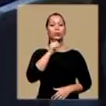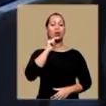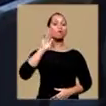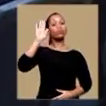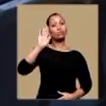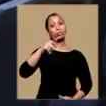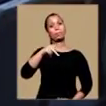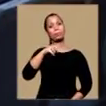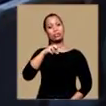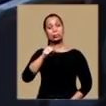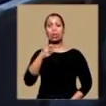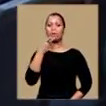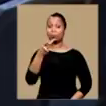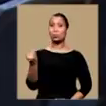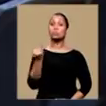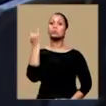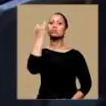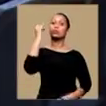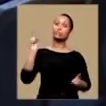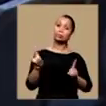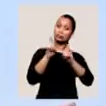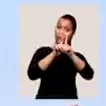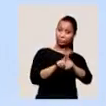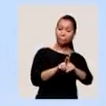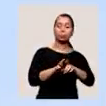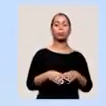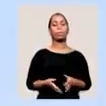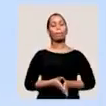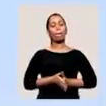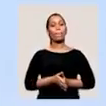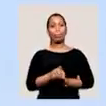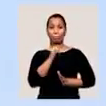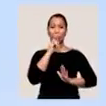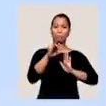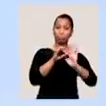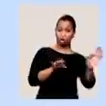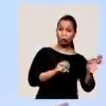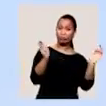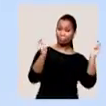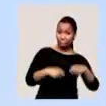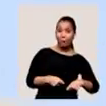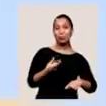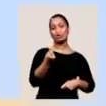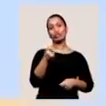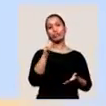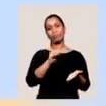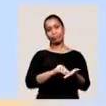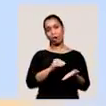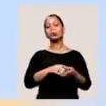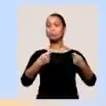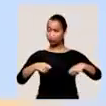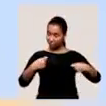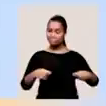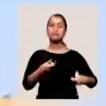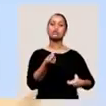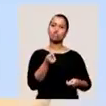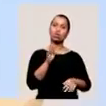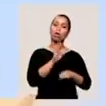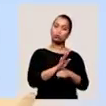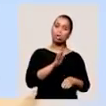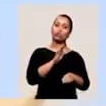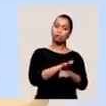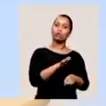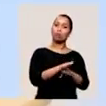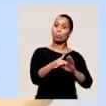Pescar, destaca a importância dessa parceria. Nenhum projeto existe sem a captação financeira, né? Então, para que o